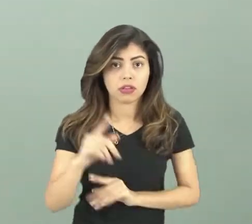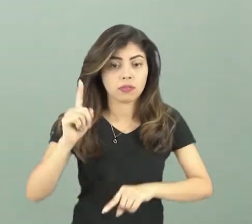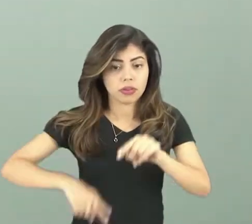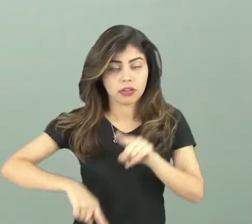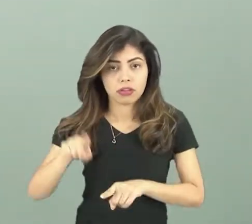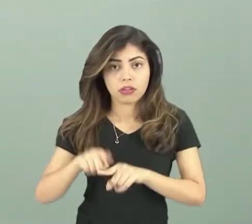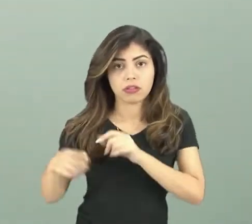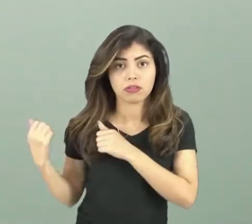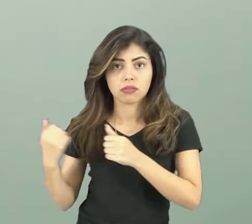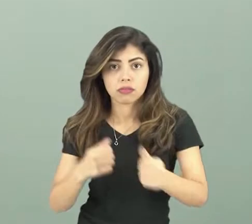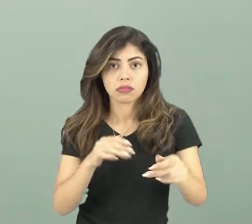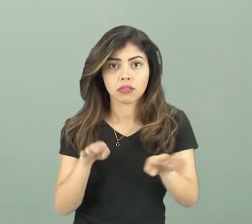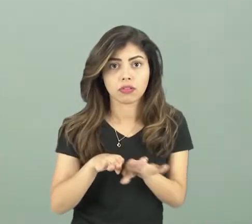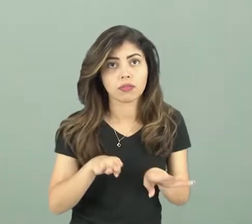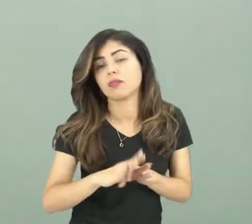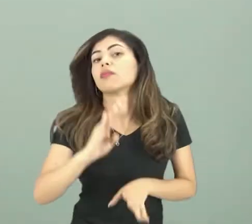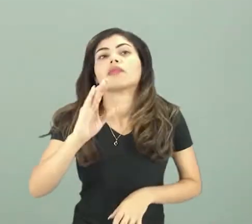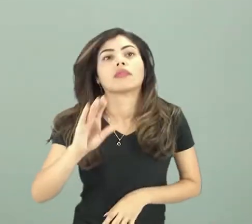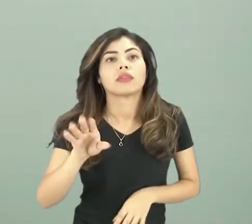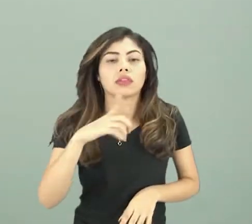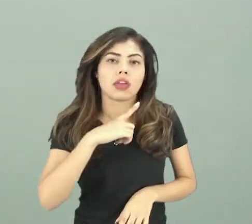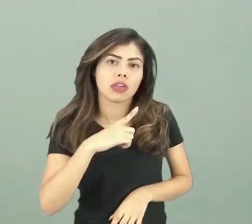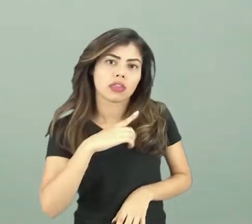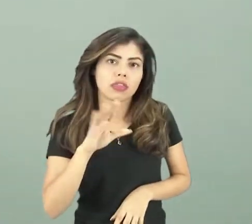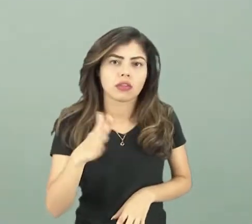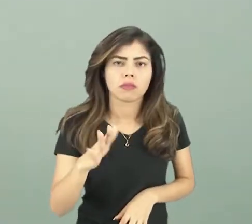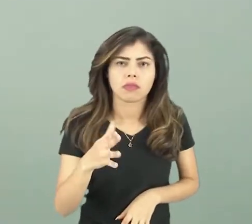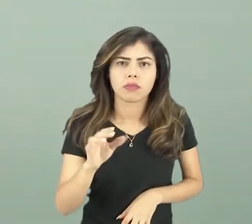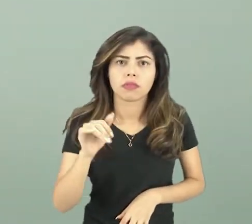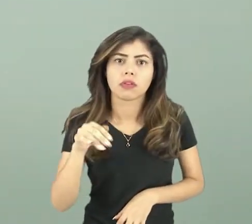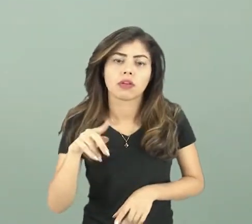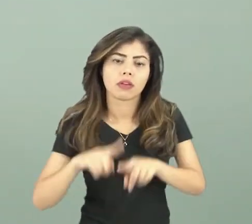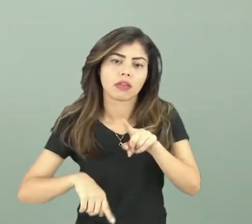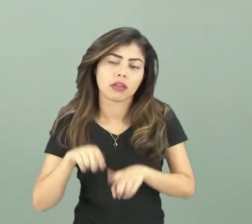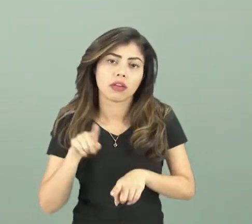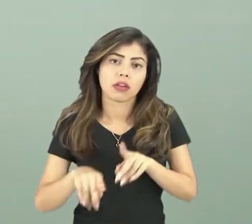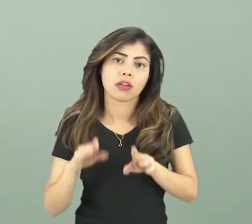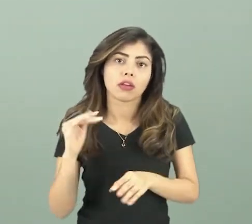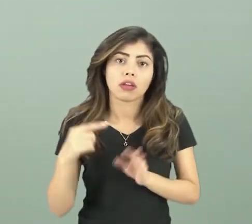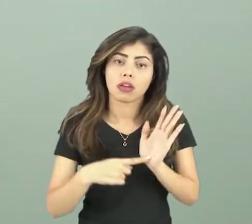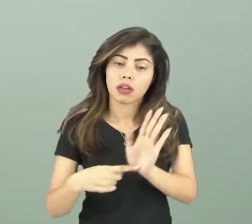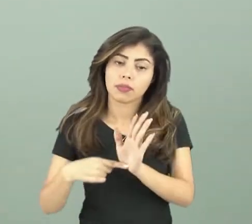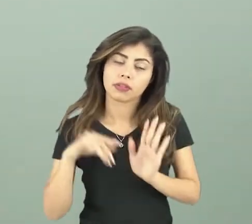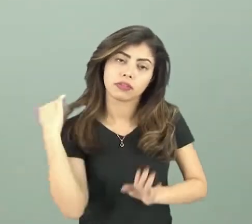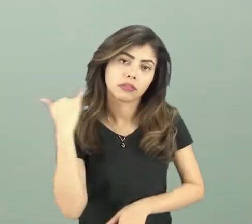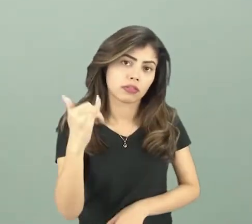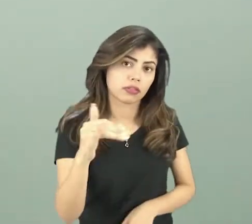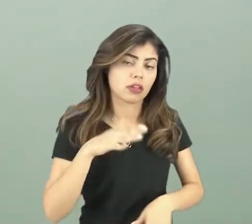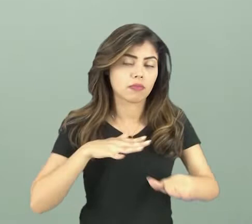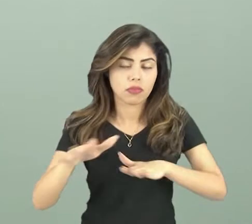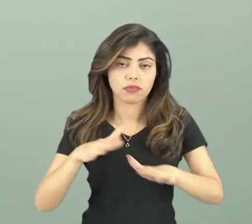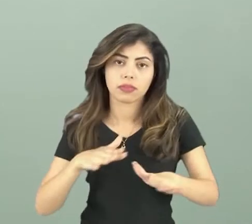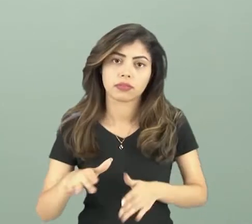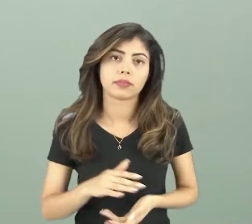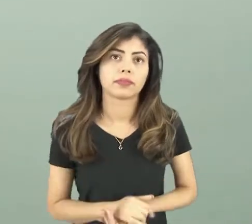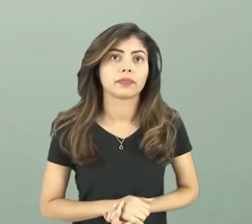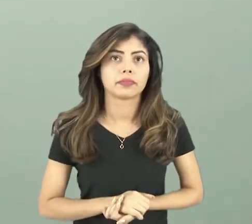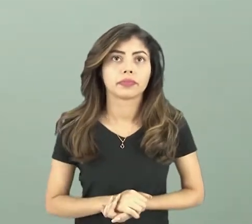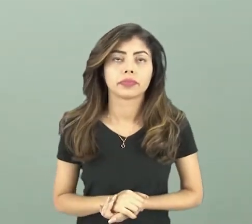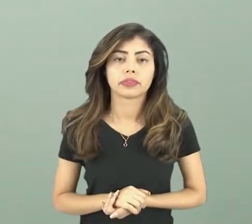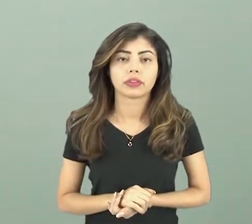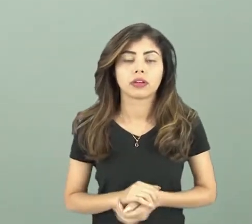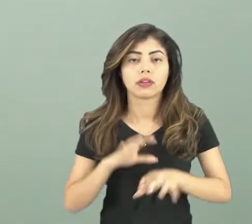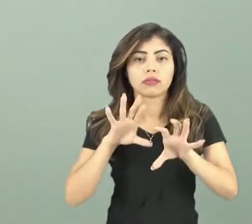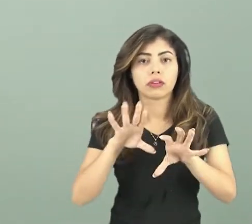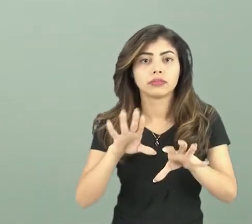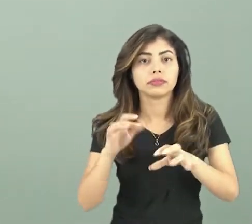condutor, a gente quer entender como é que funciona esse campo magnético na presença dessas cargas elétricas em movimento. Então, no